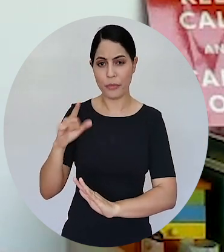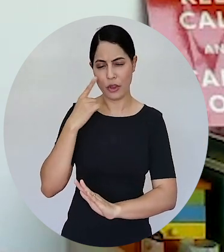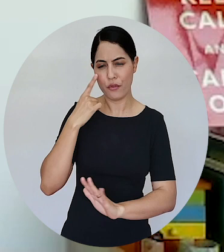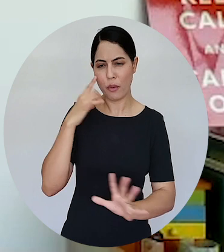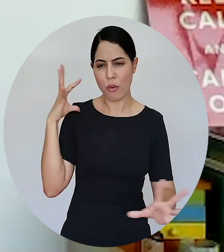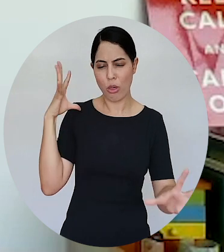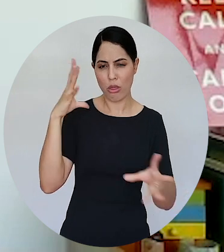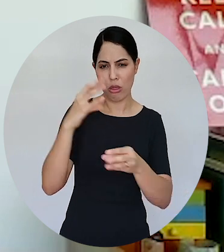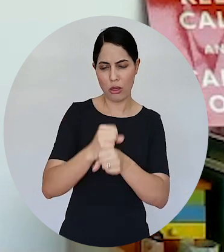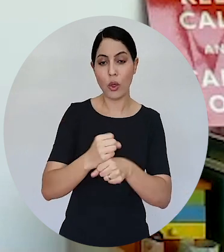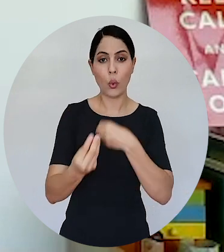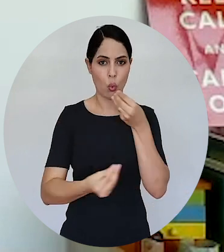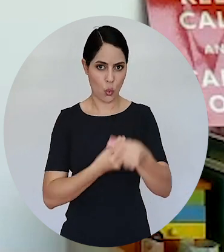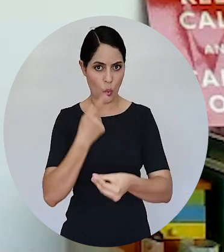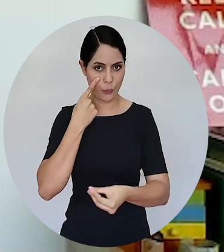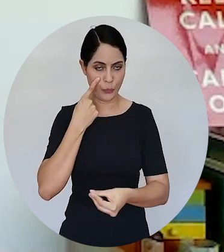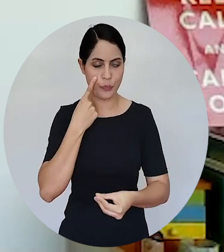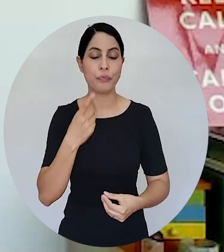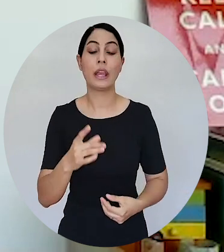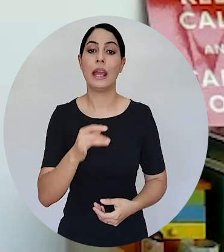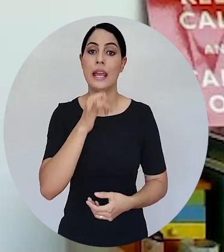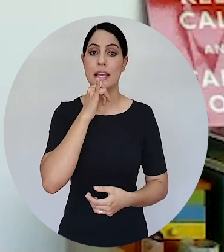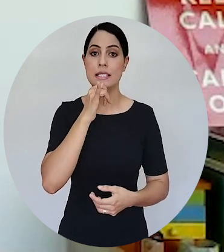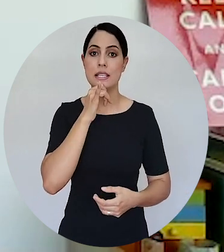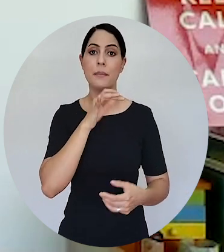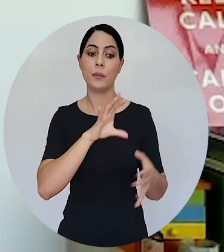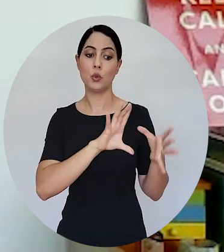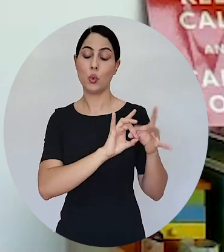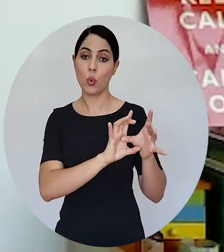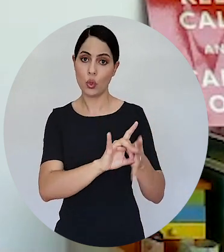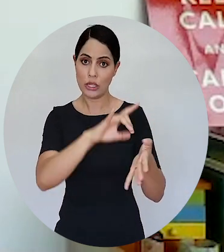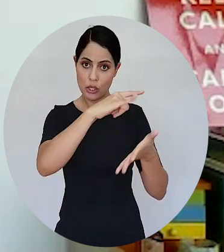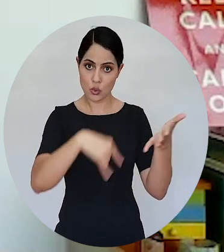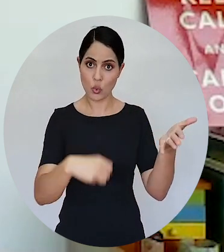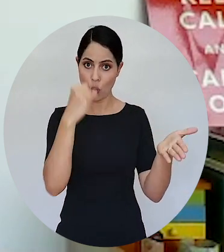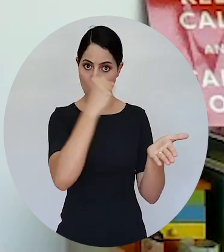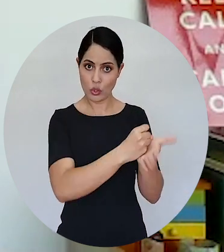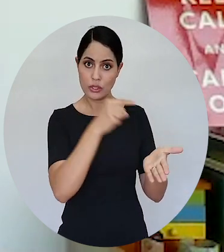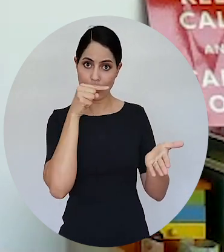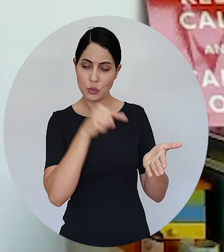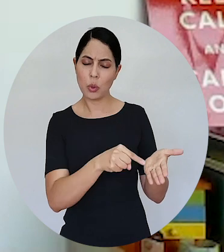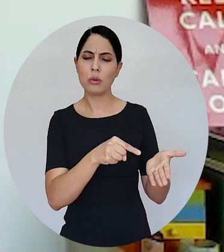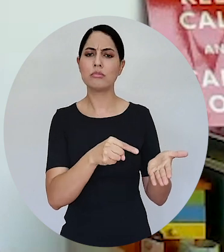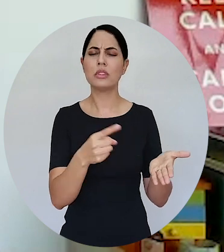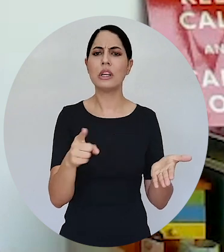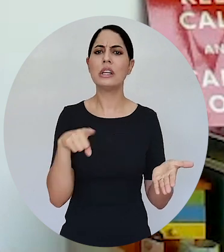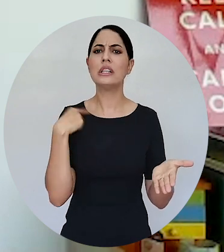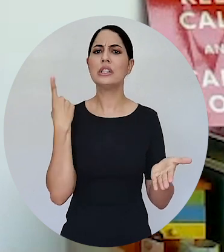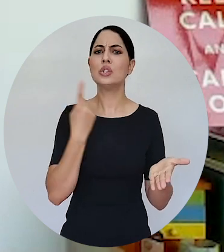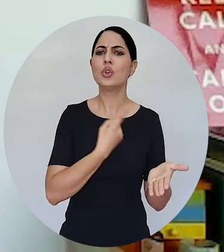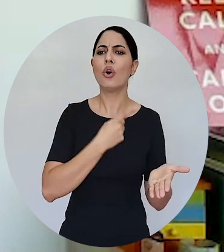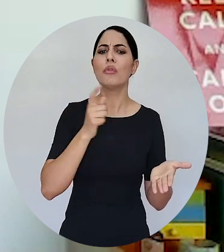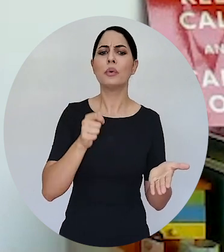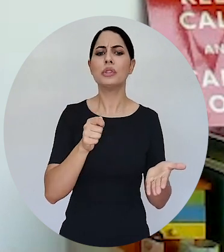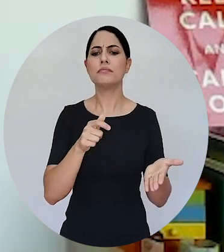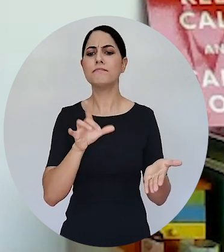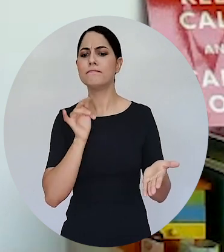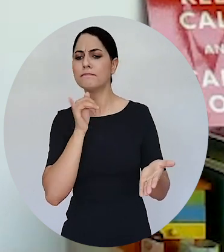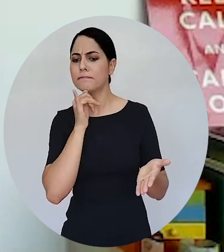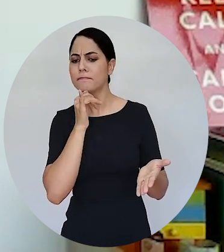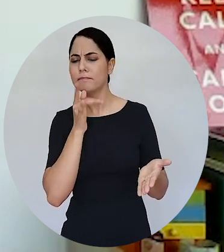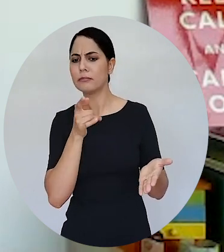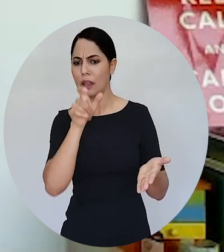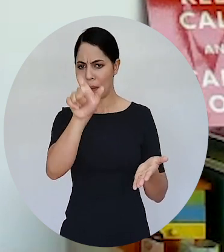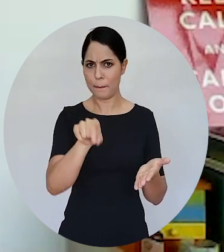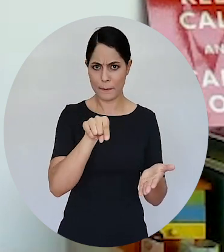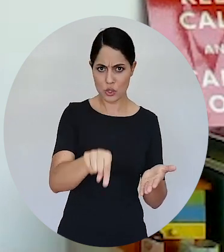Então, vamos fazer essa divisão didática. Quando a gente olha a mediação dentro do contexto contratual, a gente vai poder olhar para um